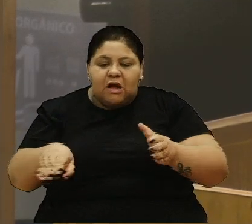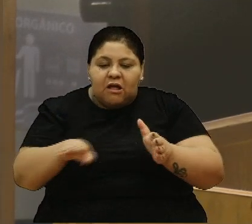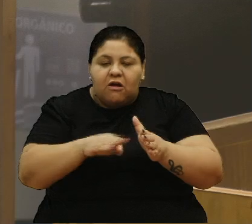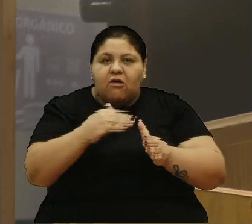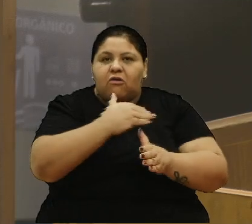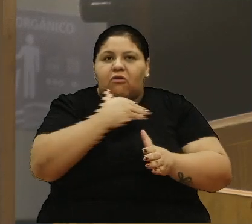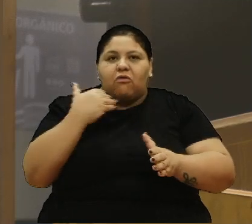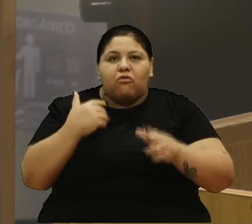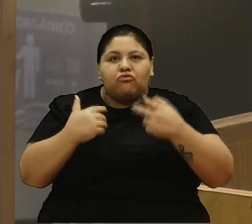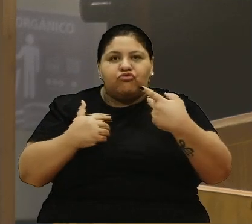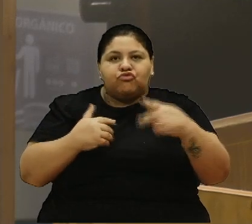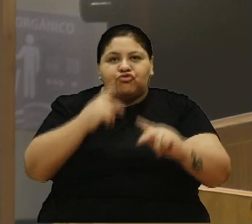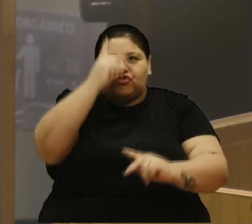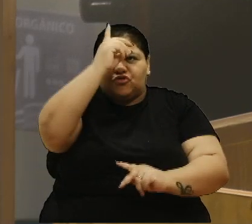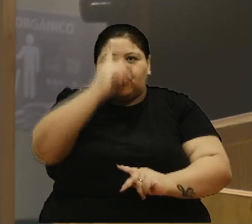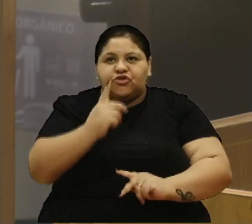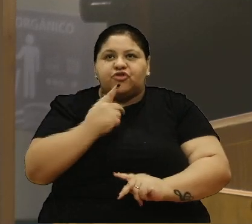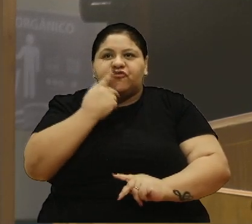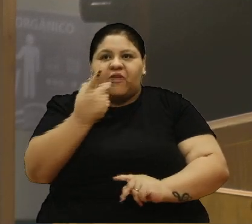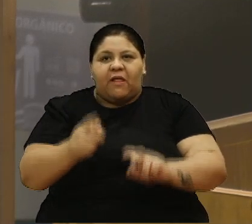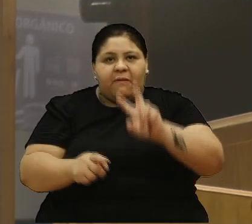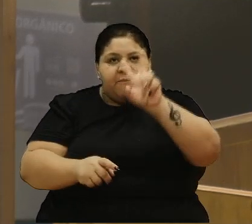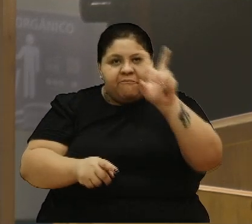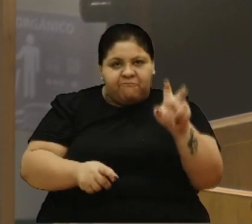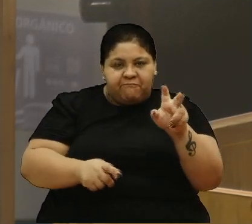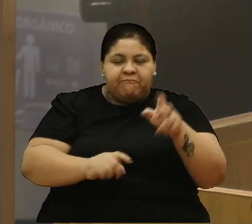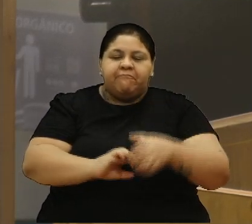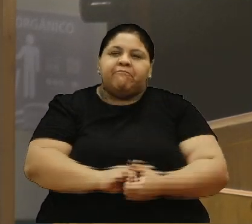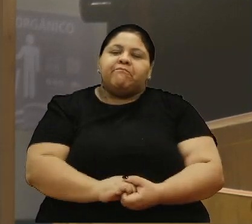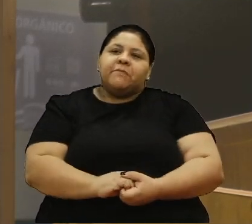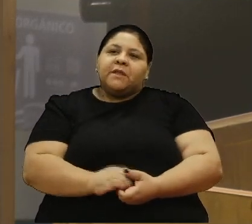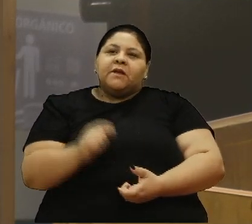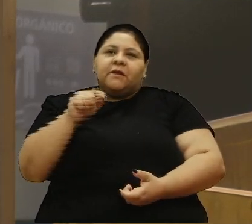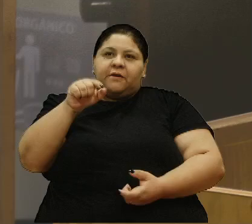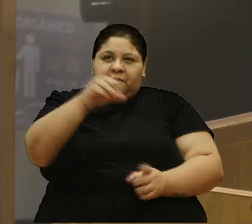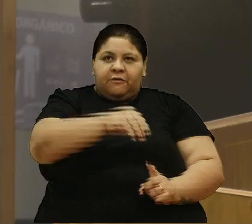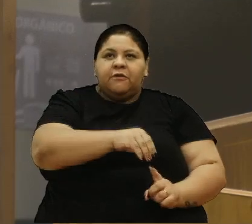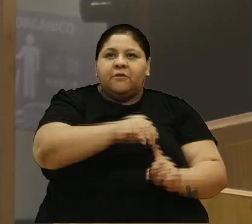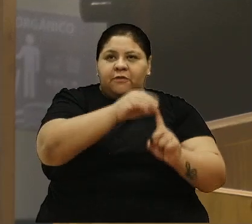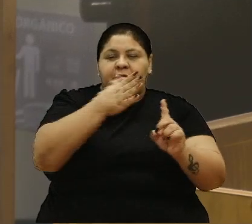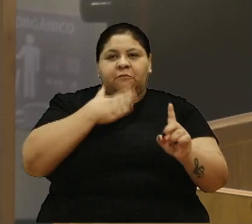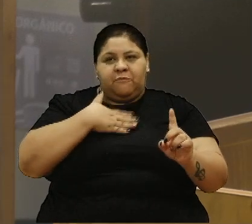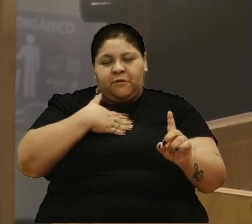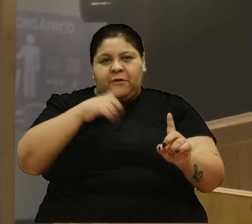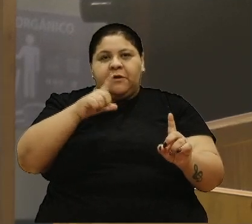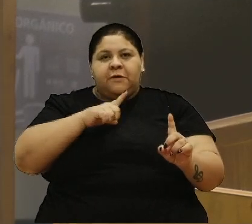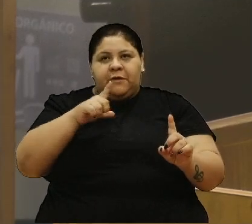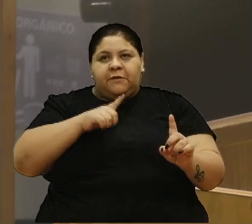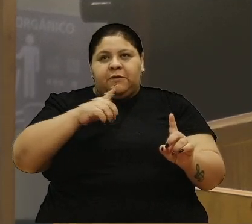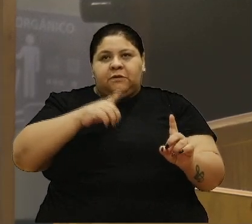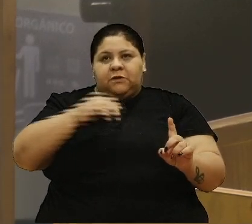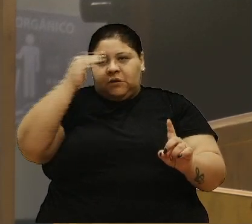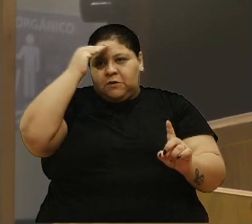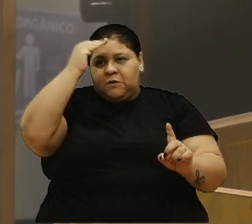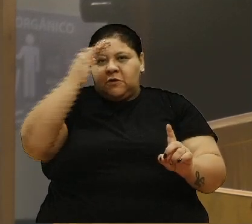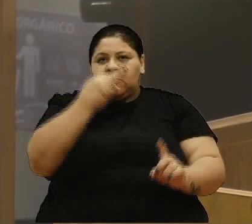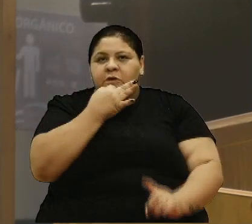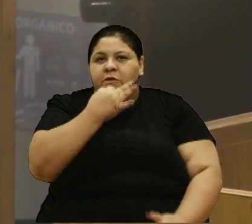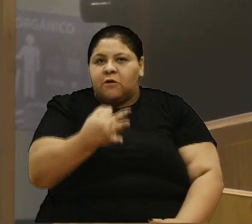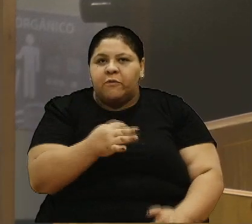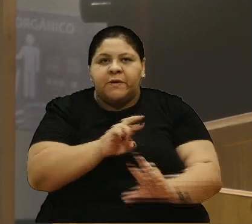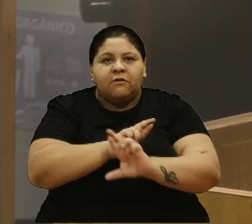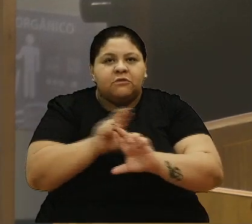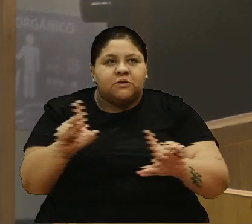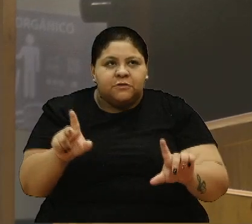o seu direito de dizê-la. Então, isso é um princípio meu que eu tenho também de respeito à opinião